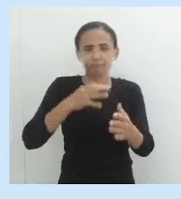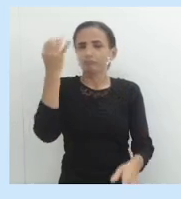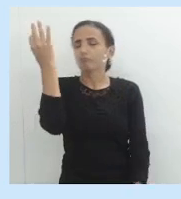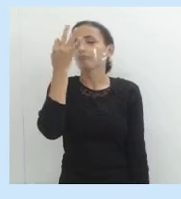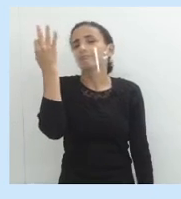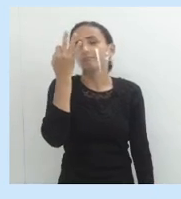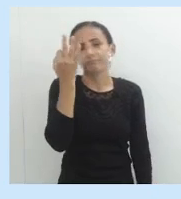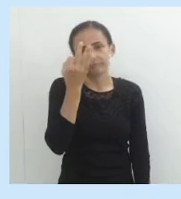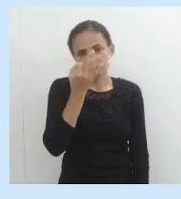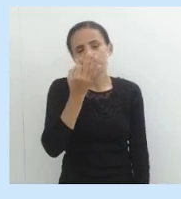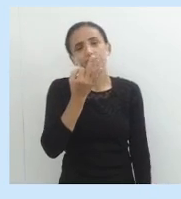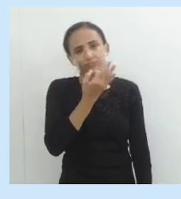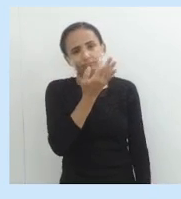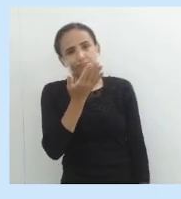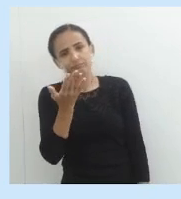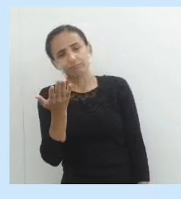você